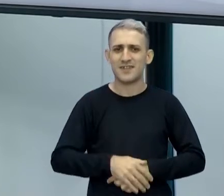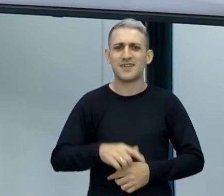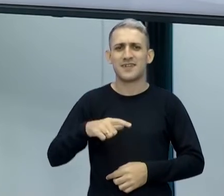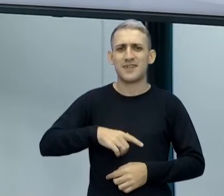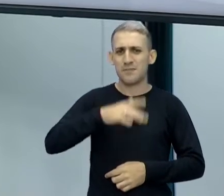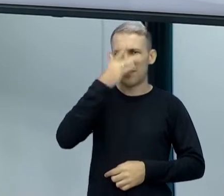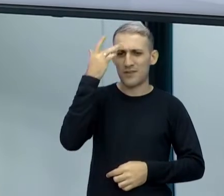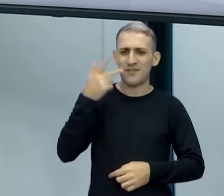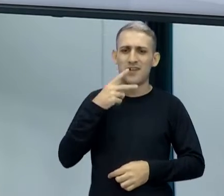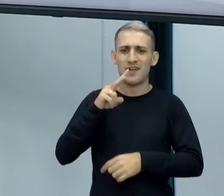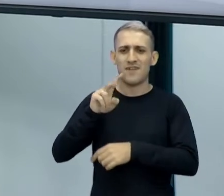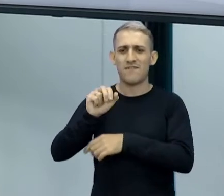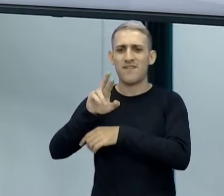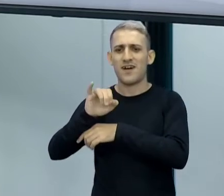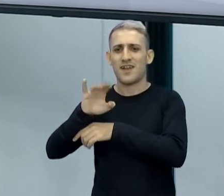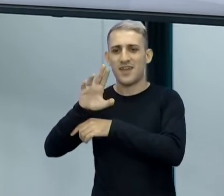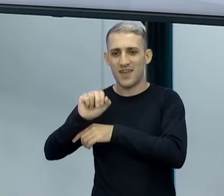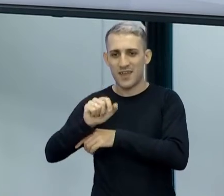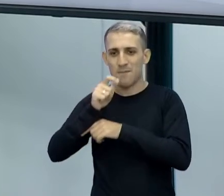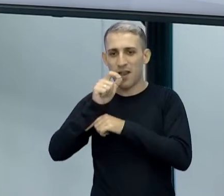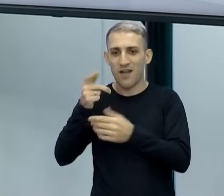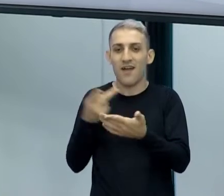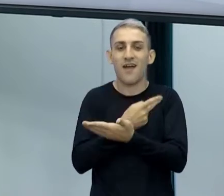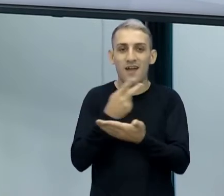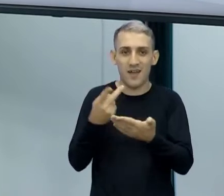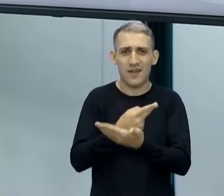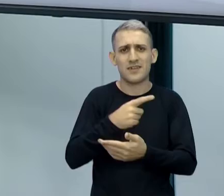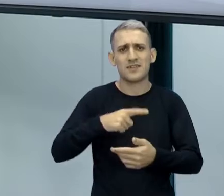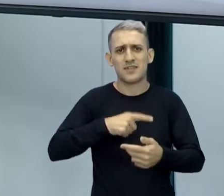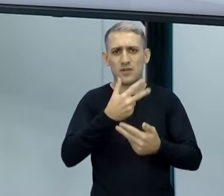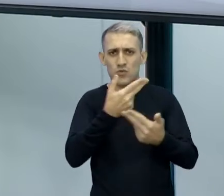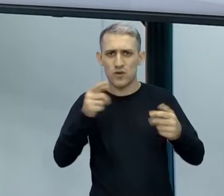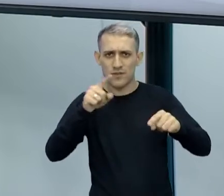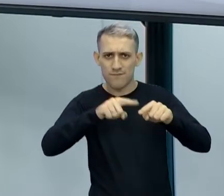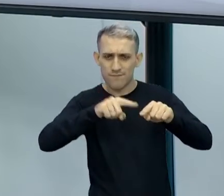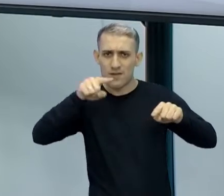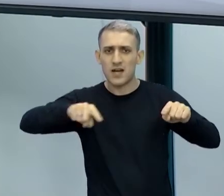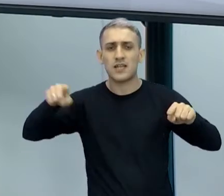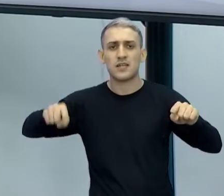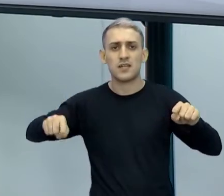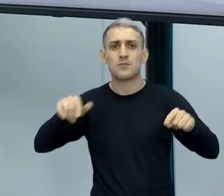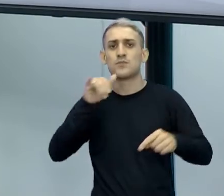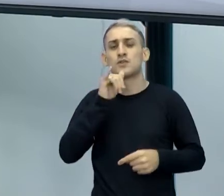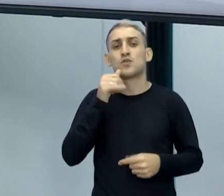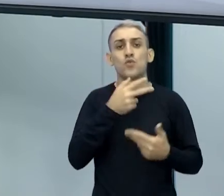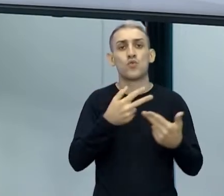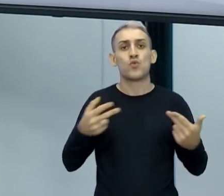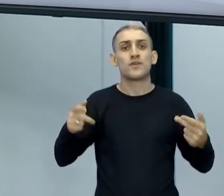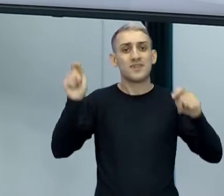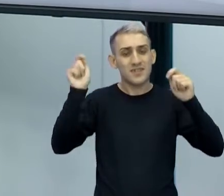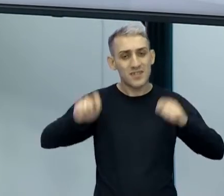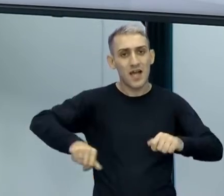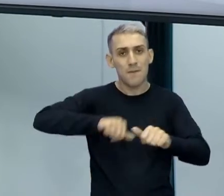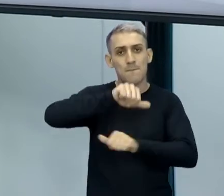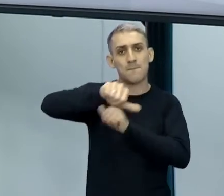fala varia, mas não é varia. Tá? Então são coisas que variam, ou seja, coisas que podem ser modificadas, coisas